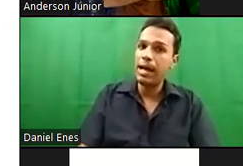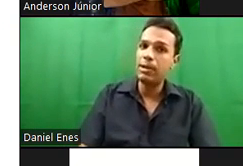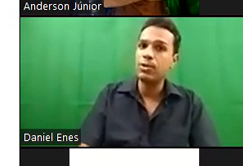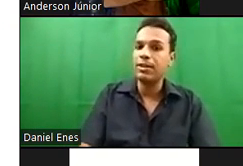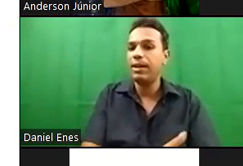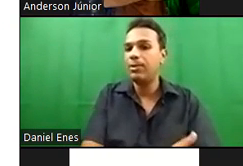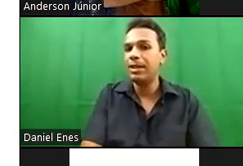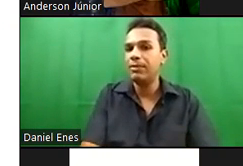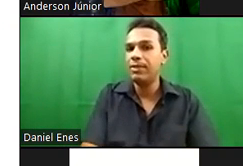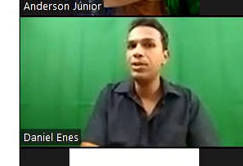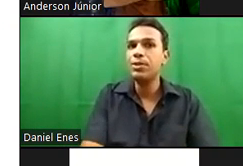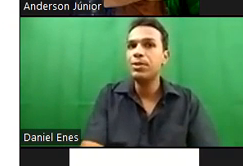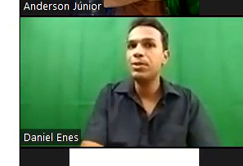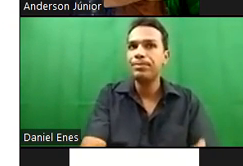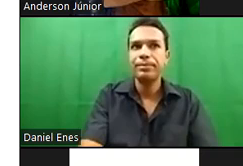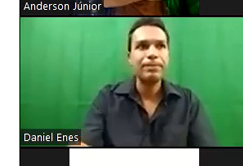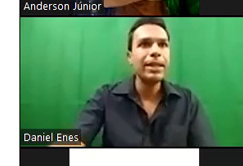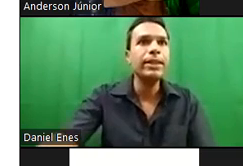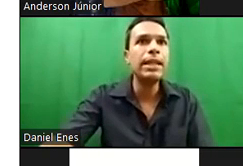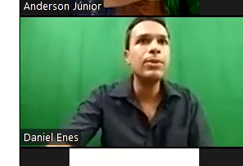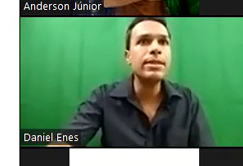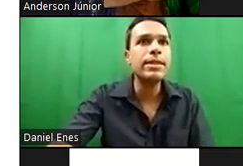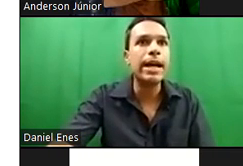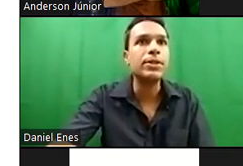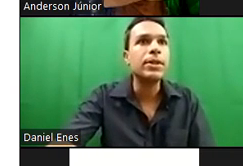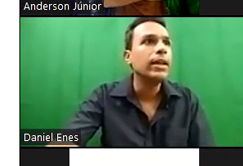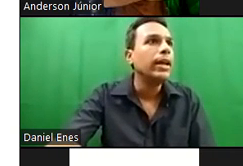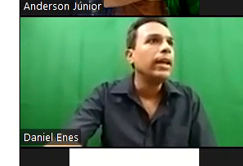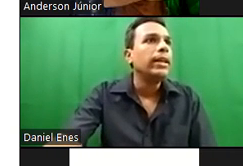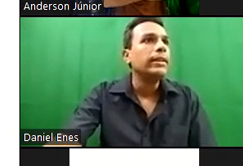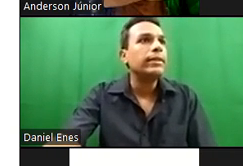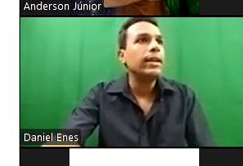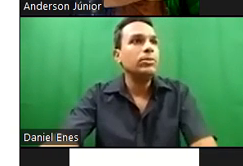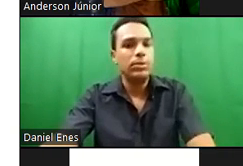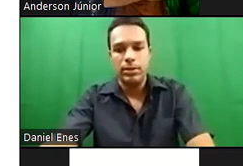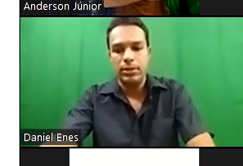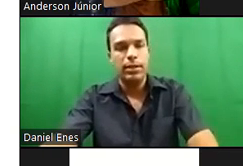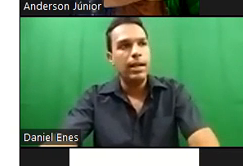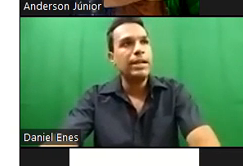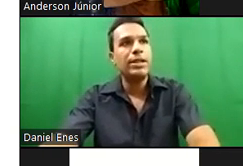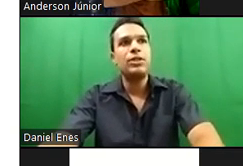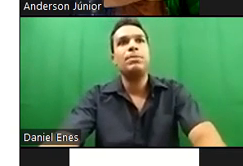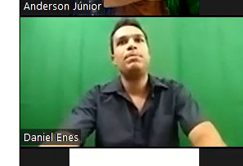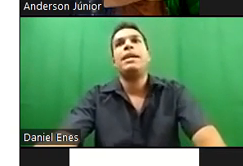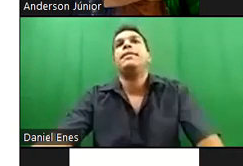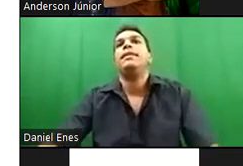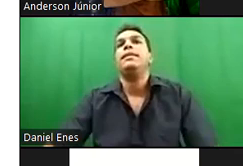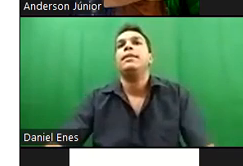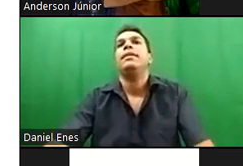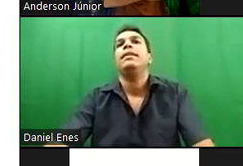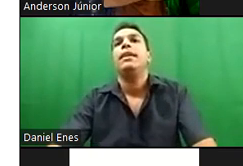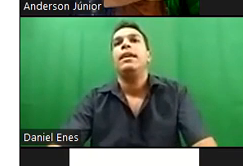eles falam, só que falam através da língua de sinais. Então, a gente